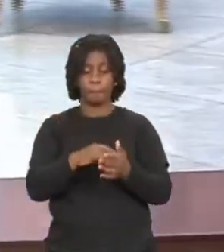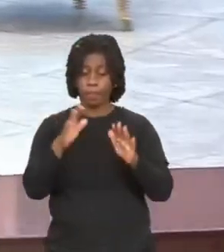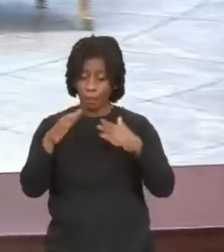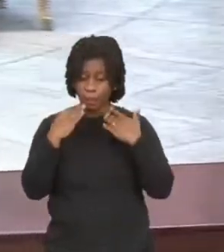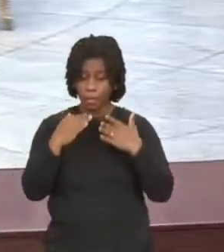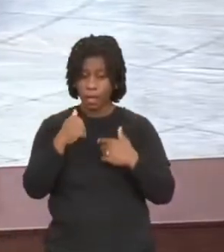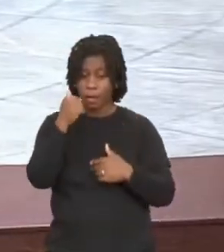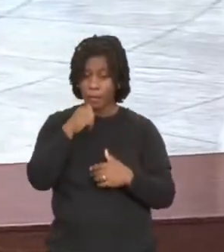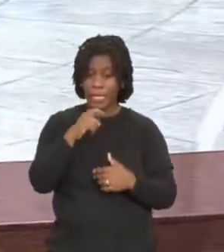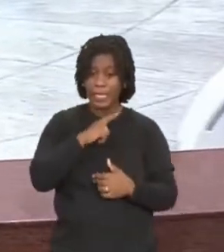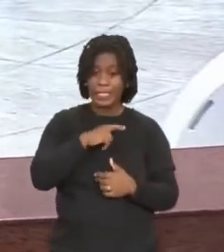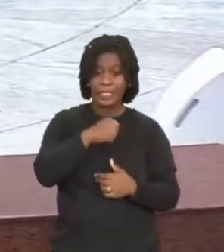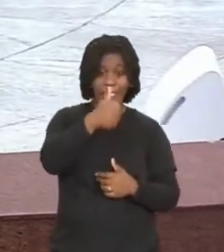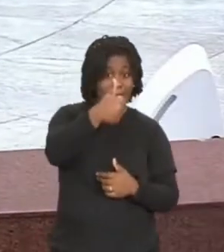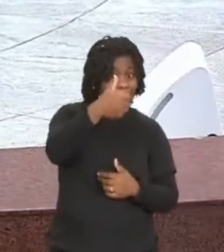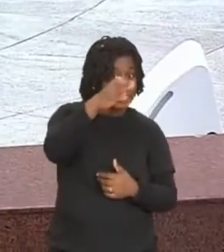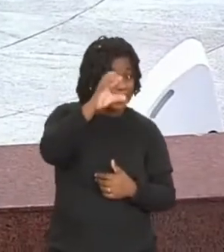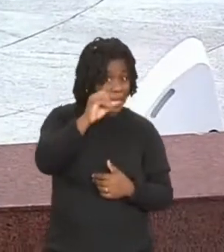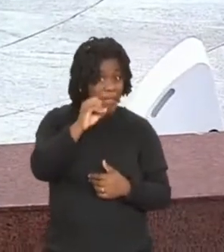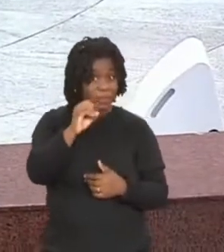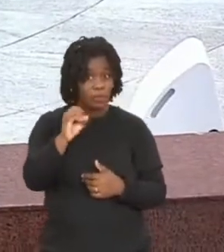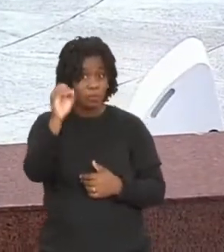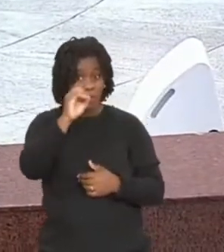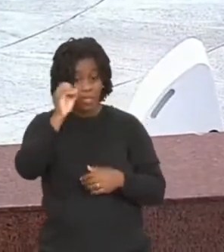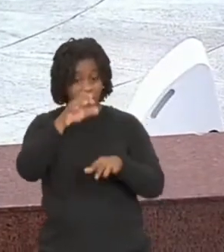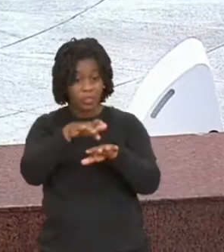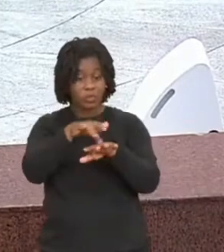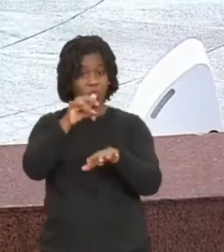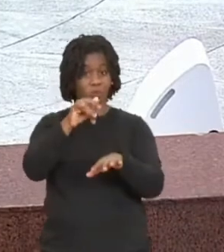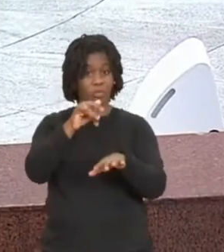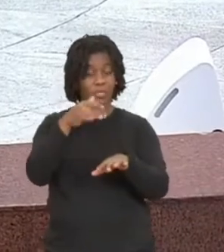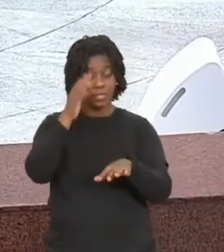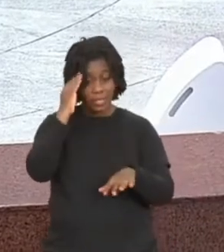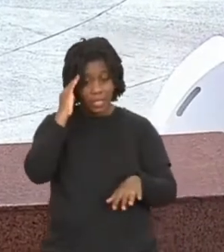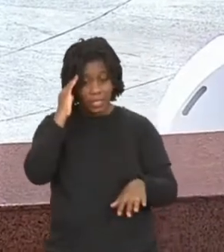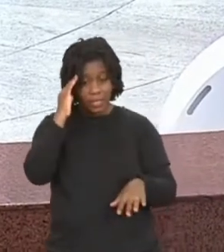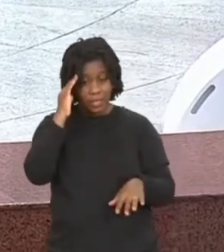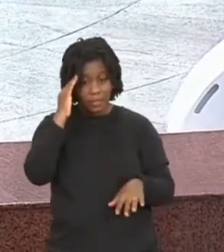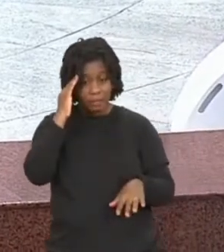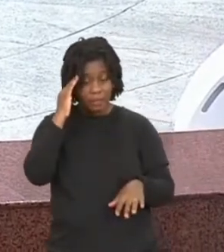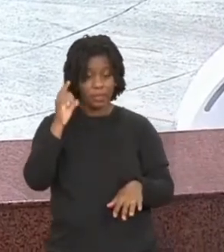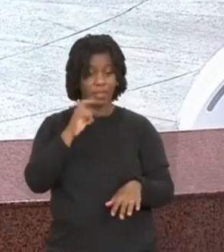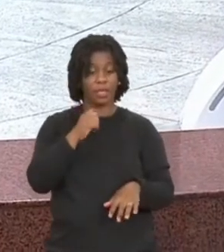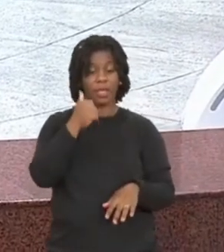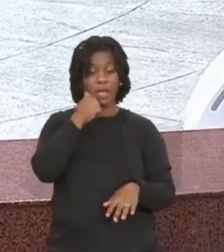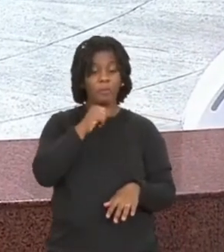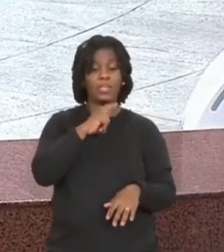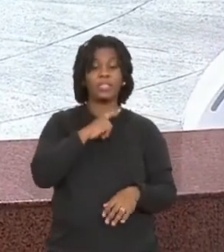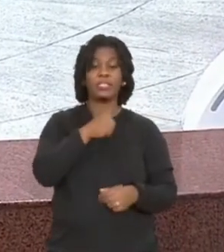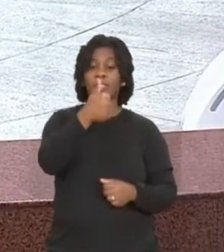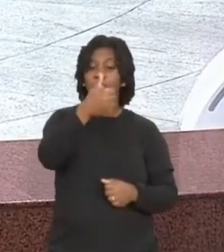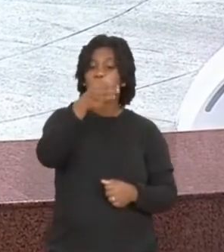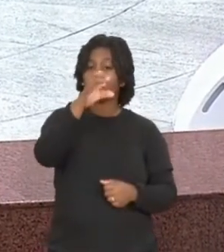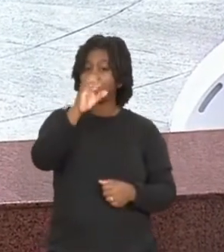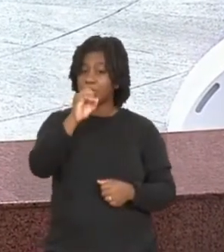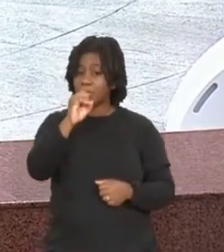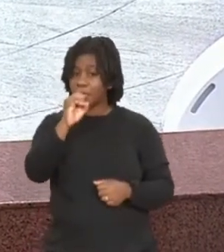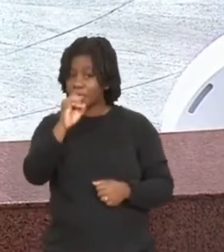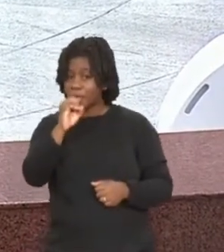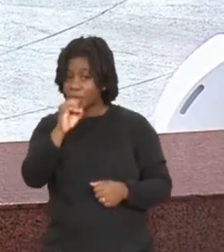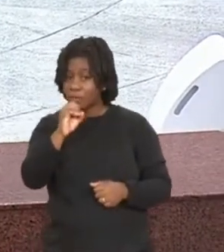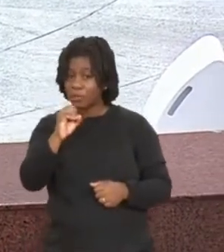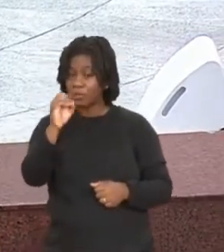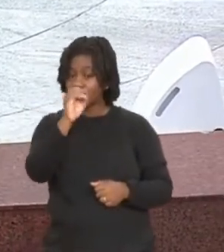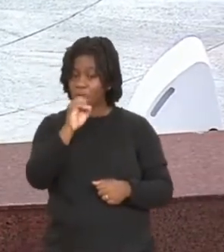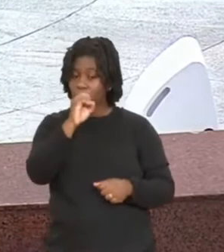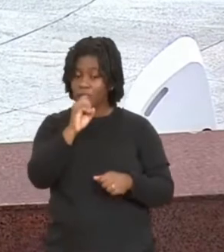10 dracmas. Escute isso, por favor. A mulher tinha 10 dracmas. Ela não perdeu todas, ela